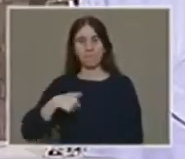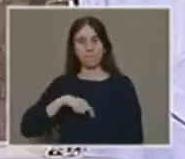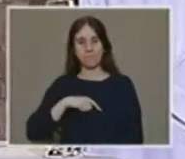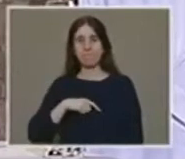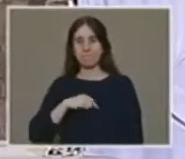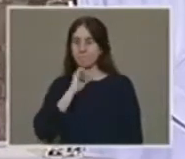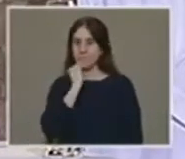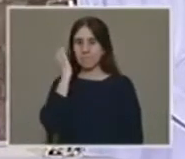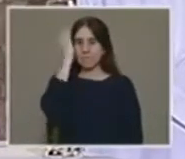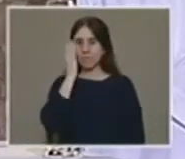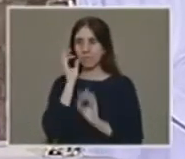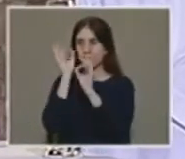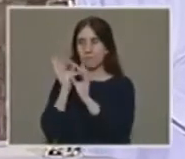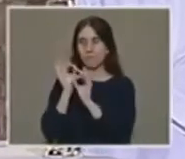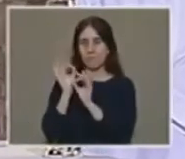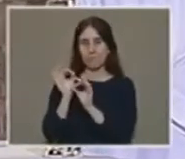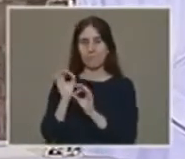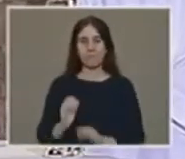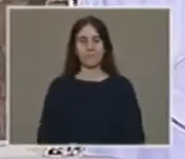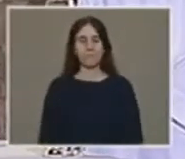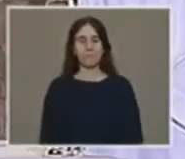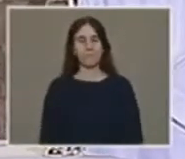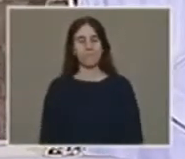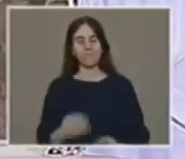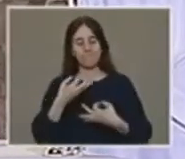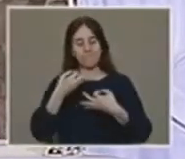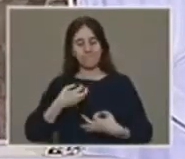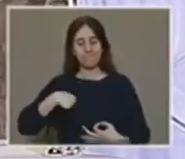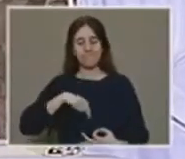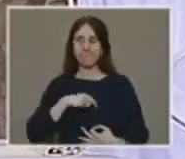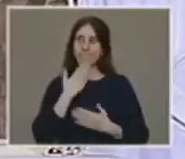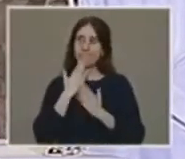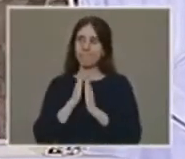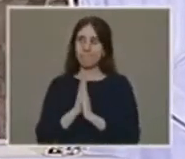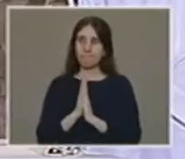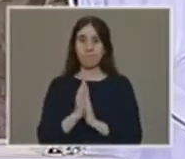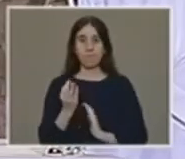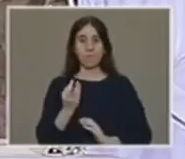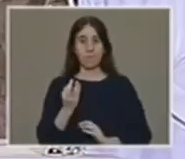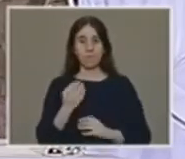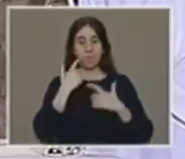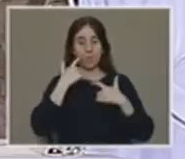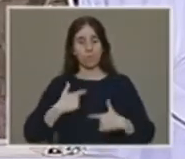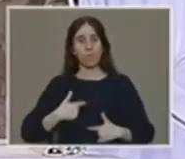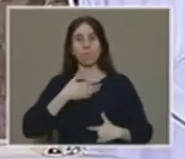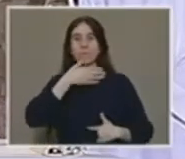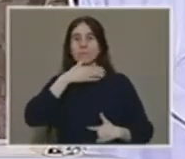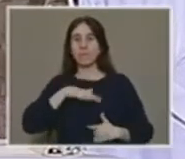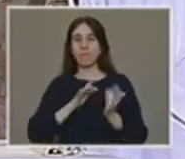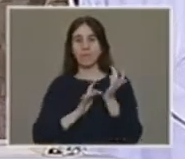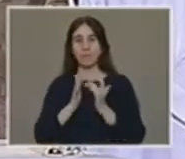servir nestes santos mistérios. Humildemente vos suplicamos que, participando no corpo e sangue de